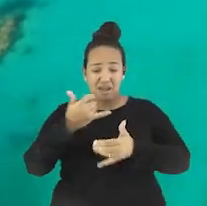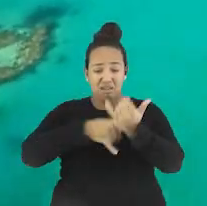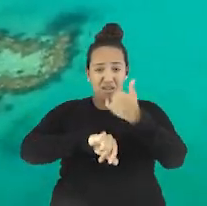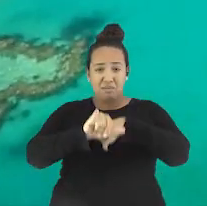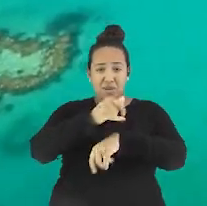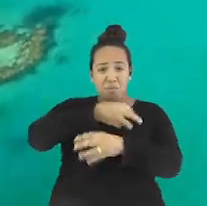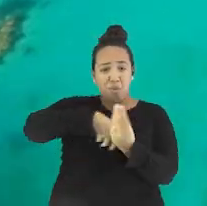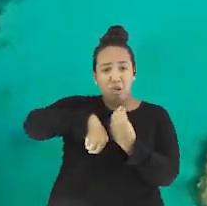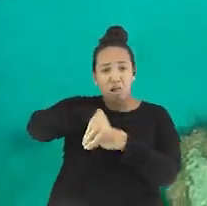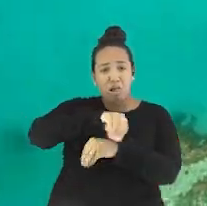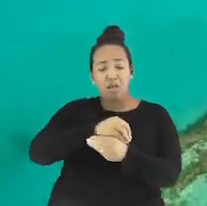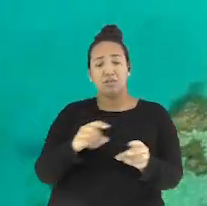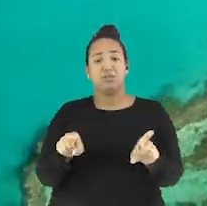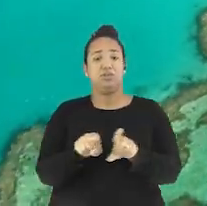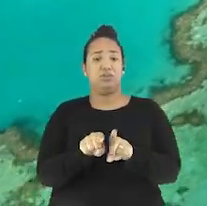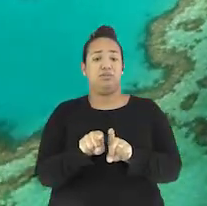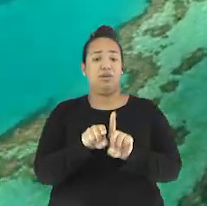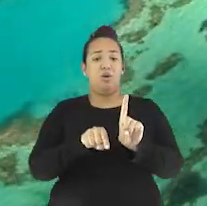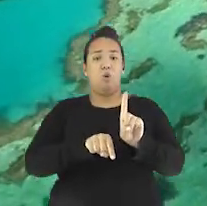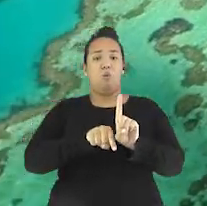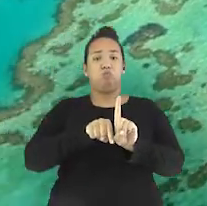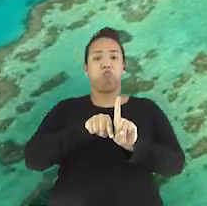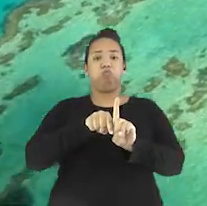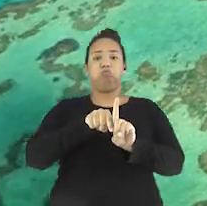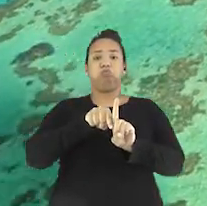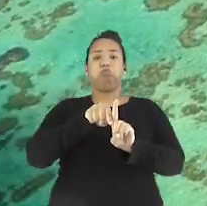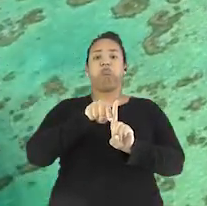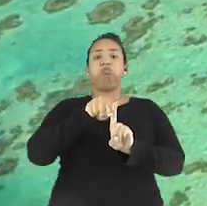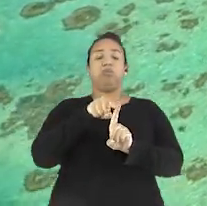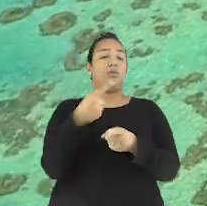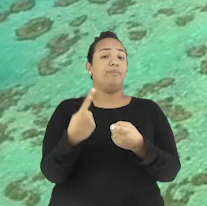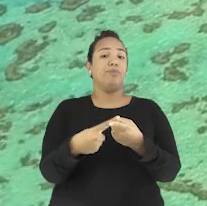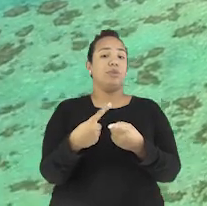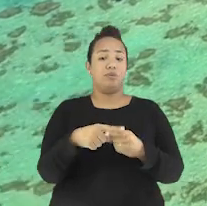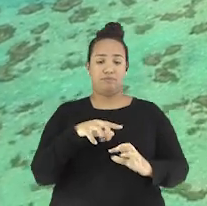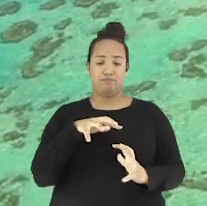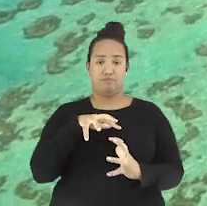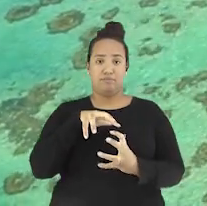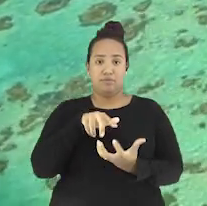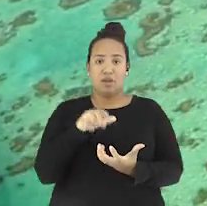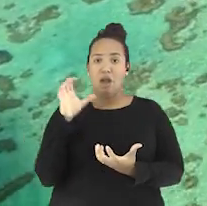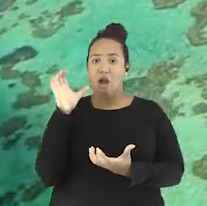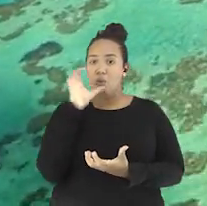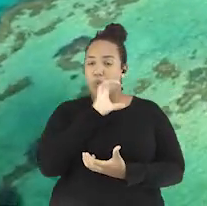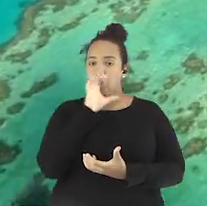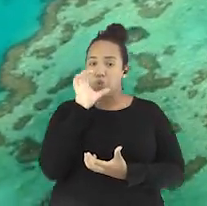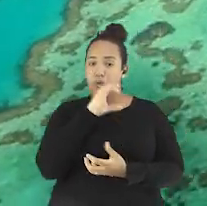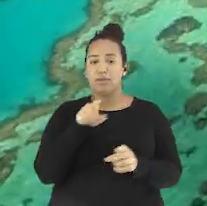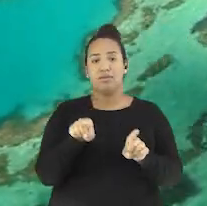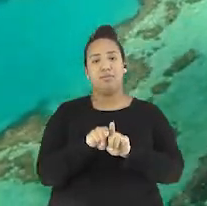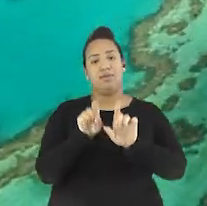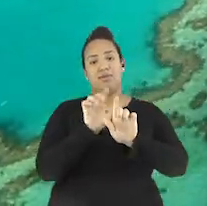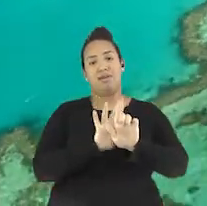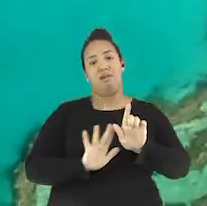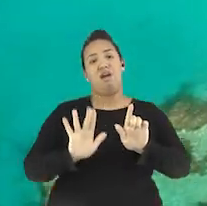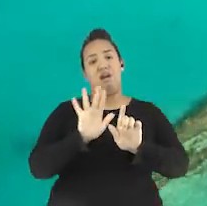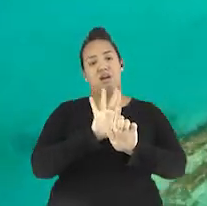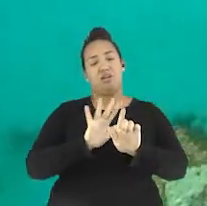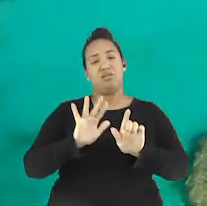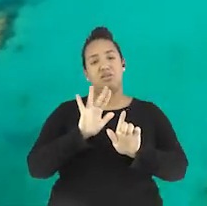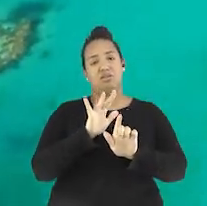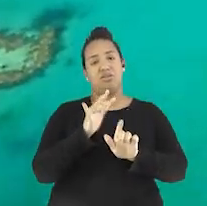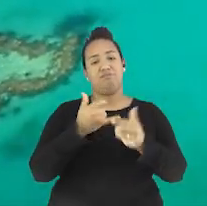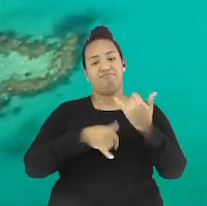químicos, além do aumento da temperatura dos oceanos, ocasionados pelo aquecimento global com a emissão dos gases e poluentes na